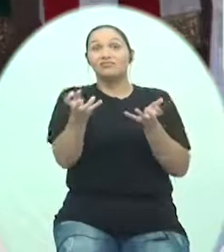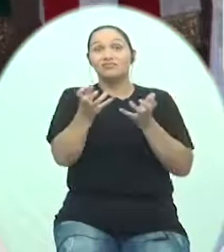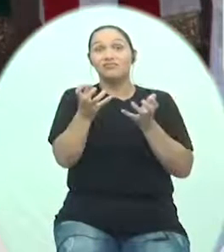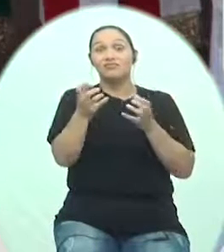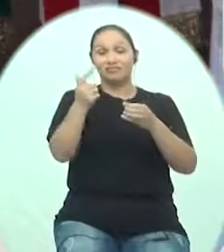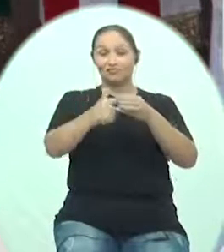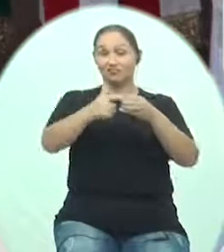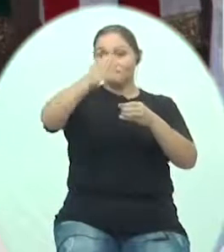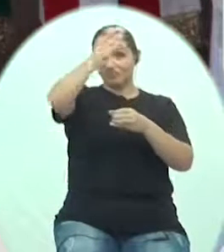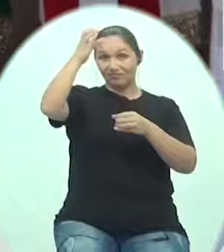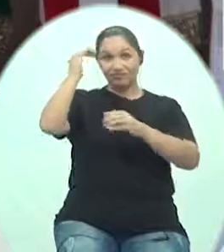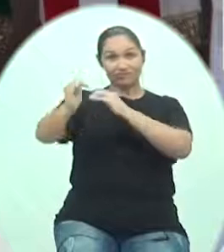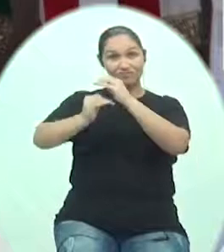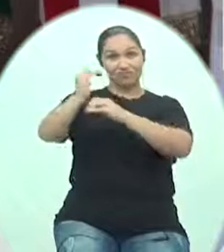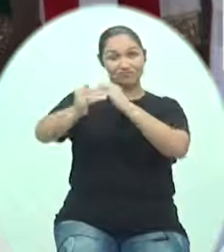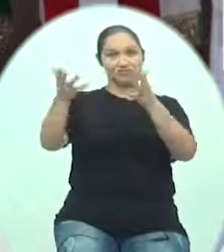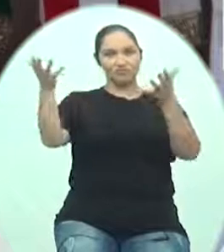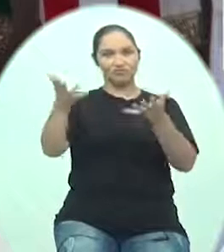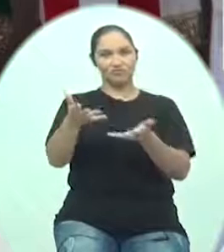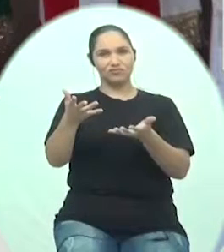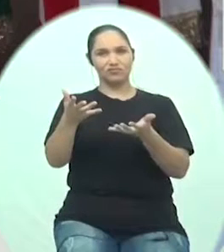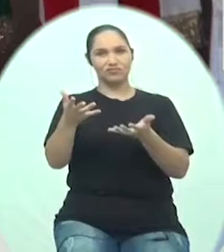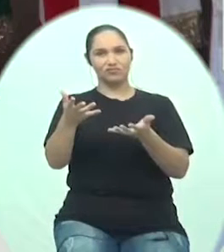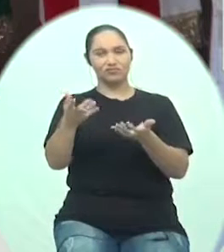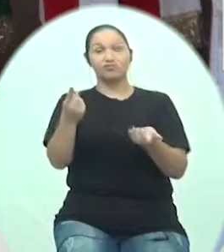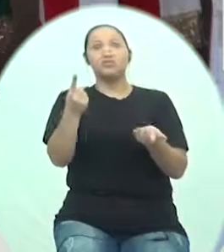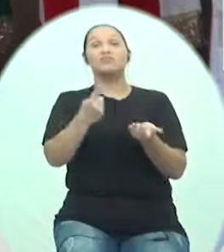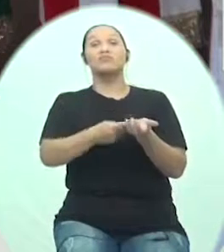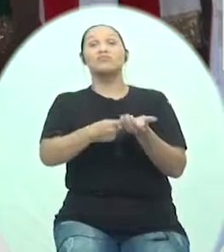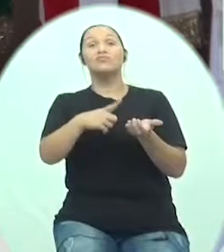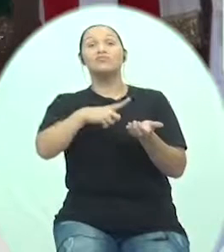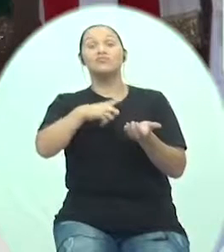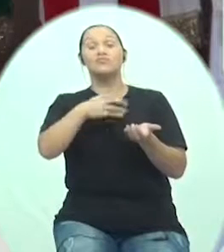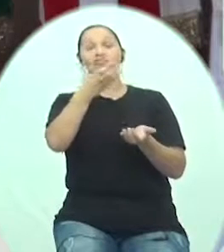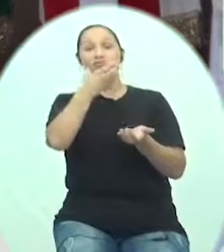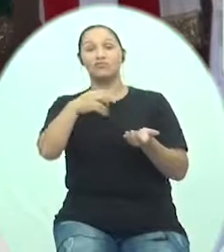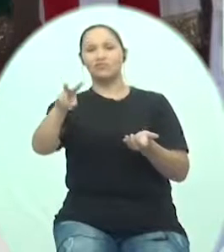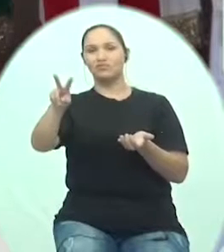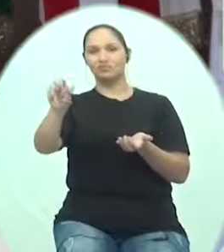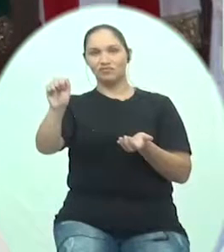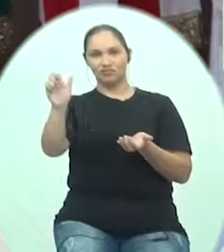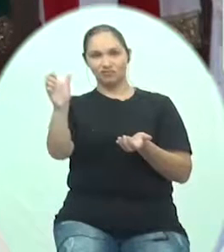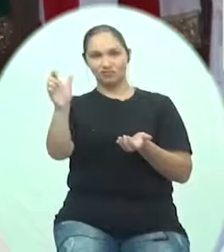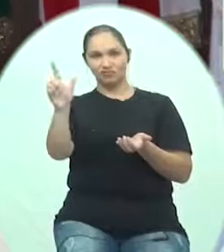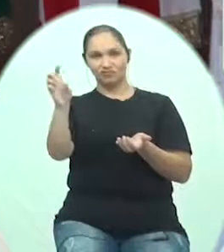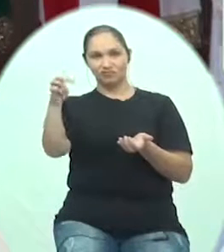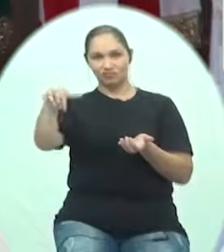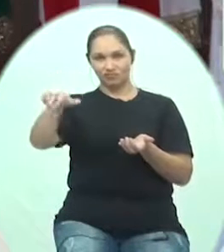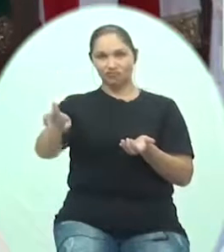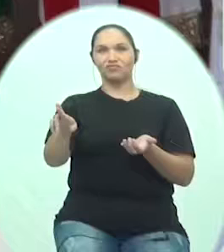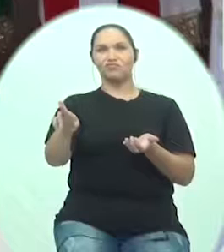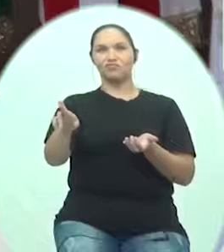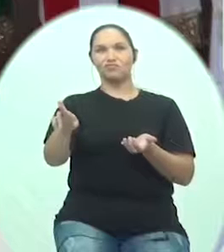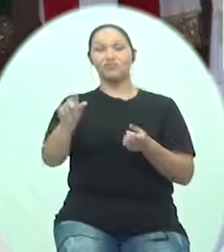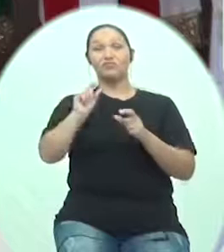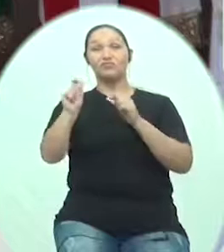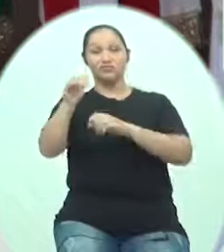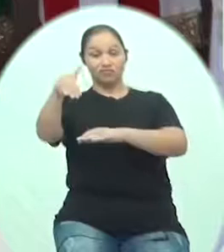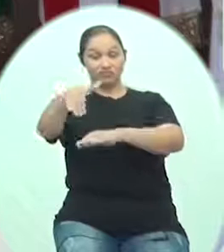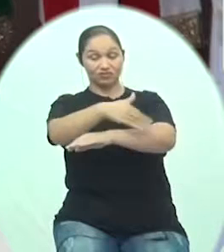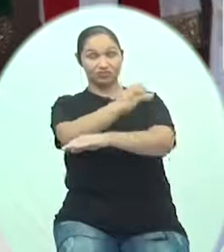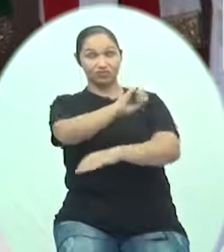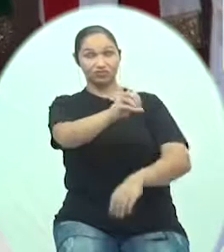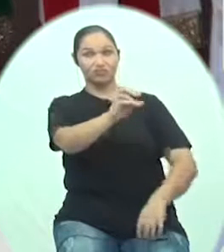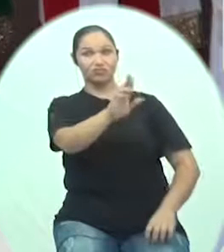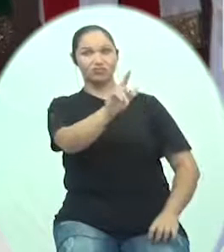compromisso com Valmir Rampinelli mais uma vez para fazer na rodovia Jorge Laer onde vai ser revitalizada uma